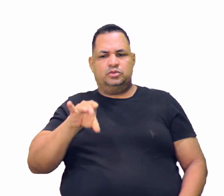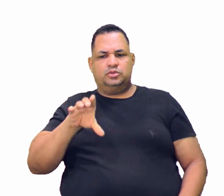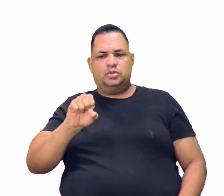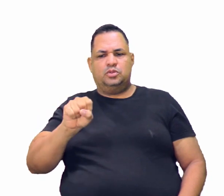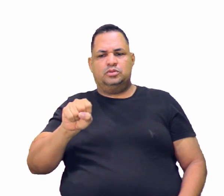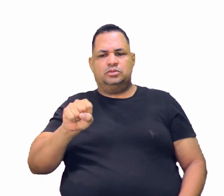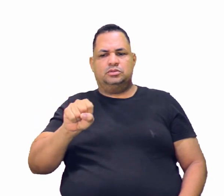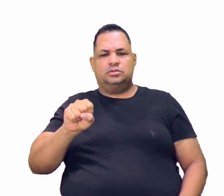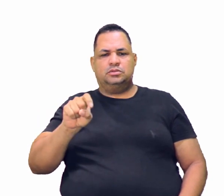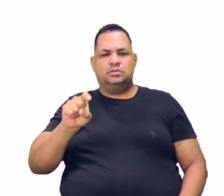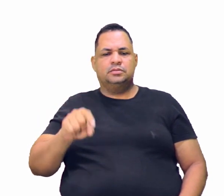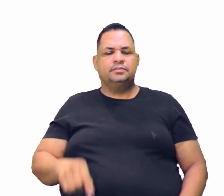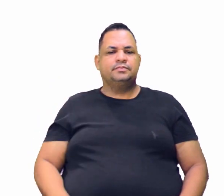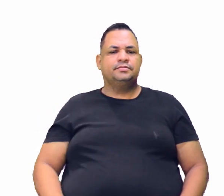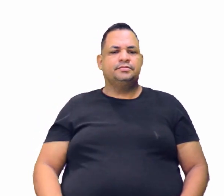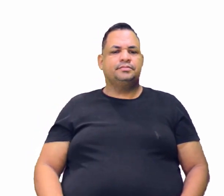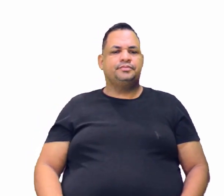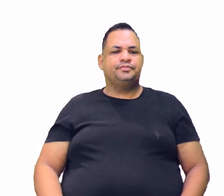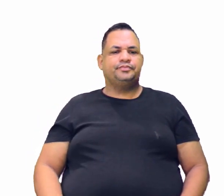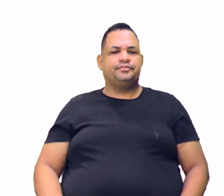saíram